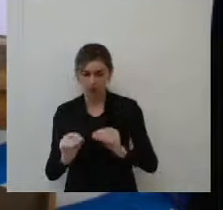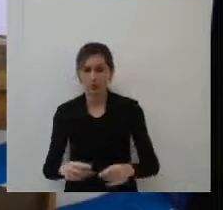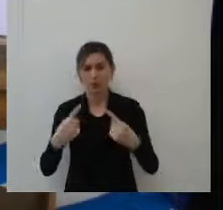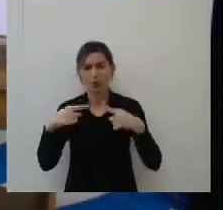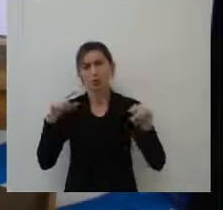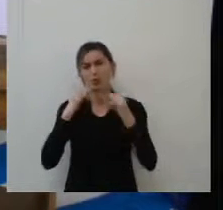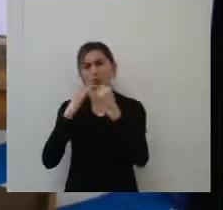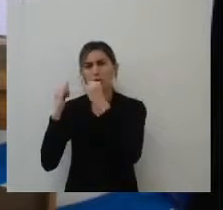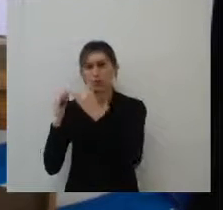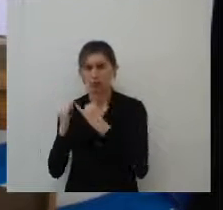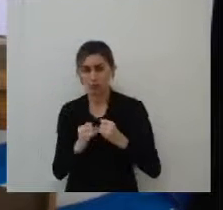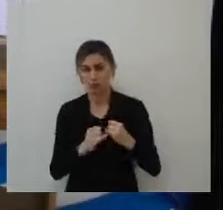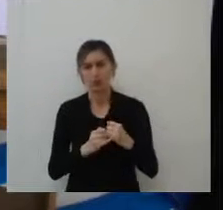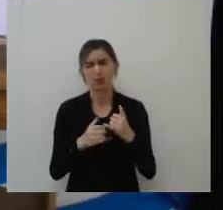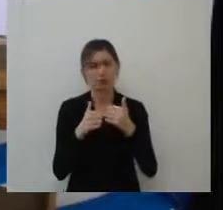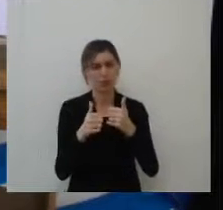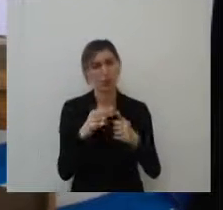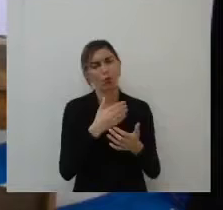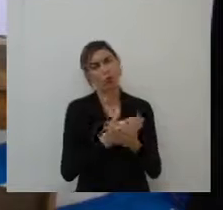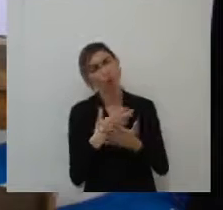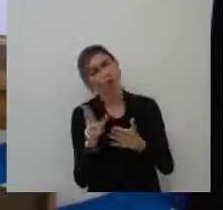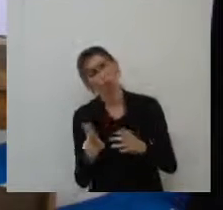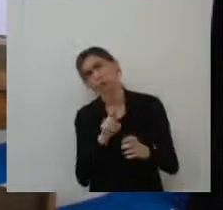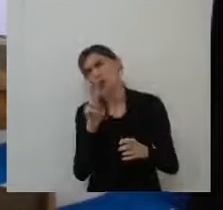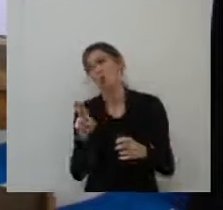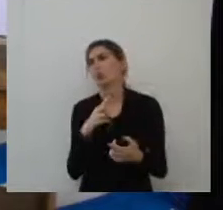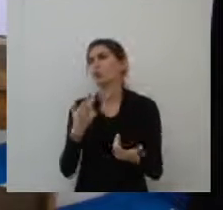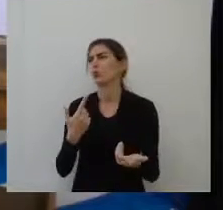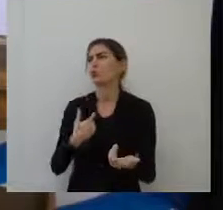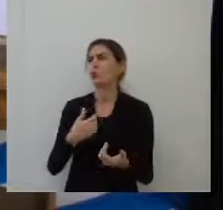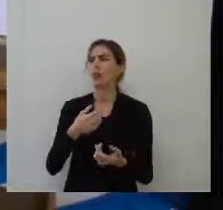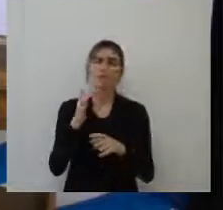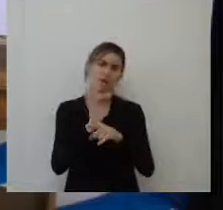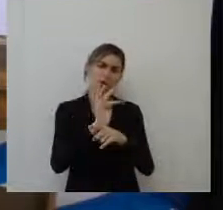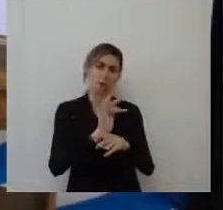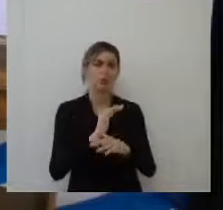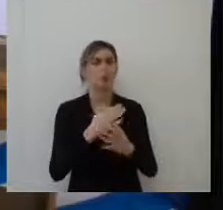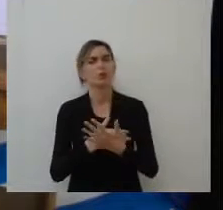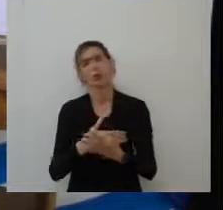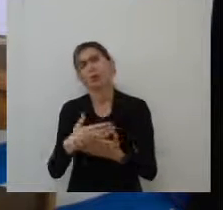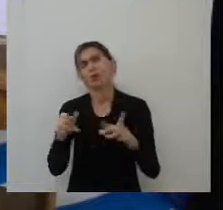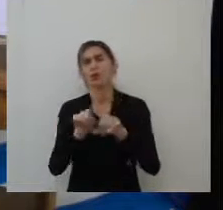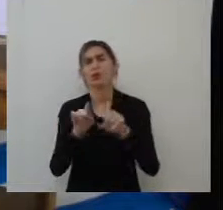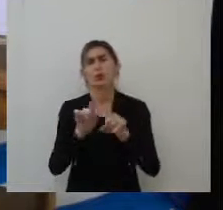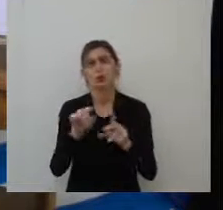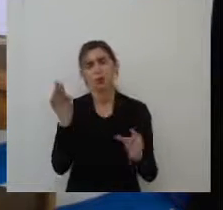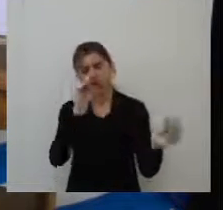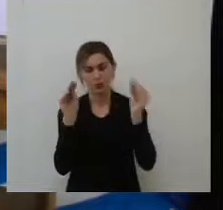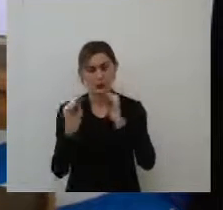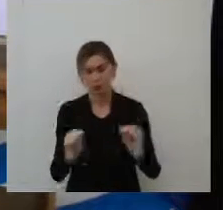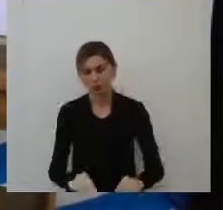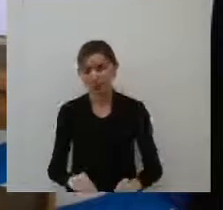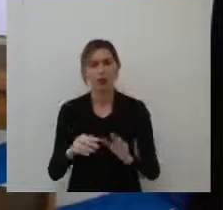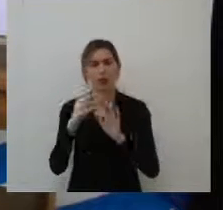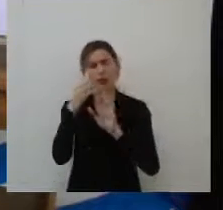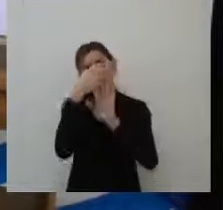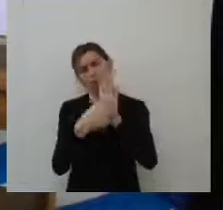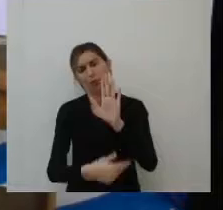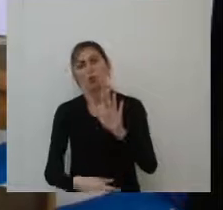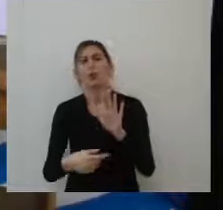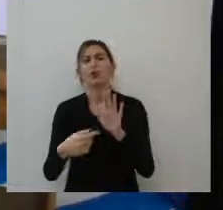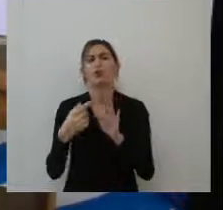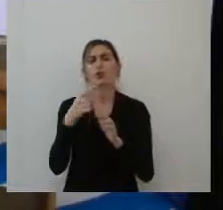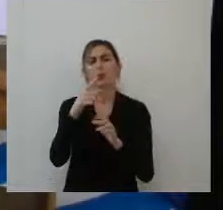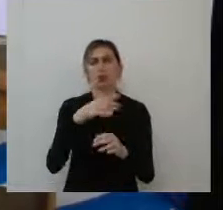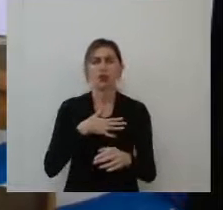músicas parecidas. Se você utiliza algum site de filmes, ele também já coloca aqueles filmes lá naquela linha, naquela